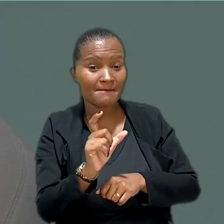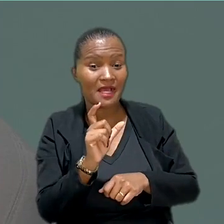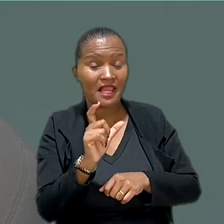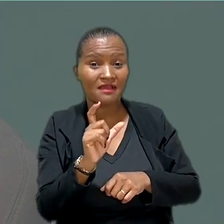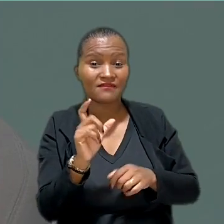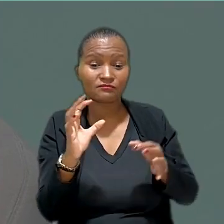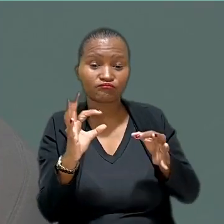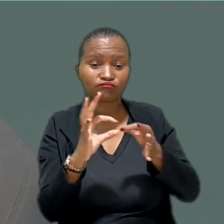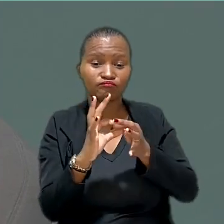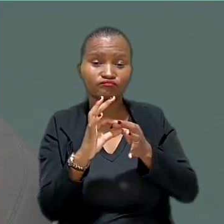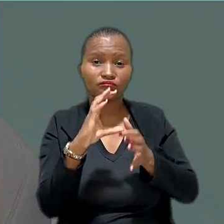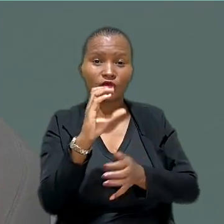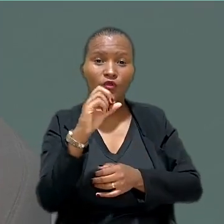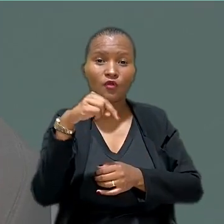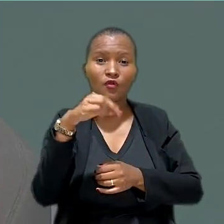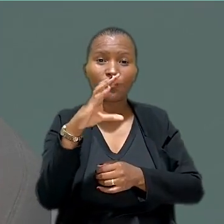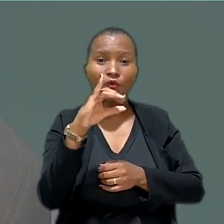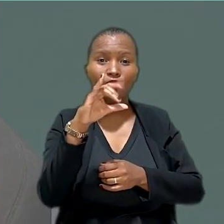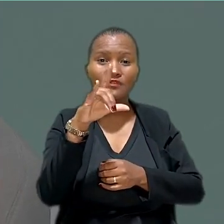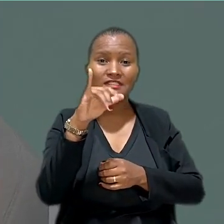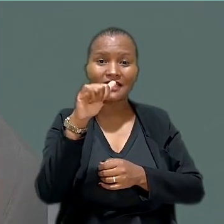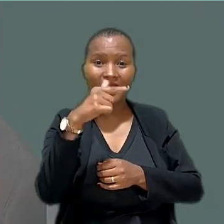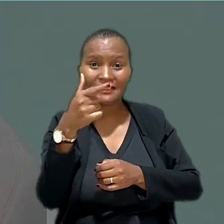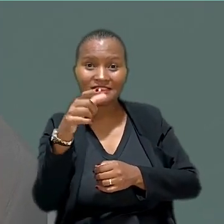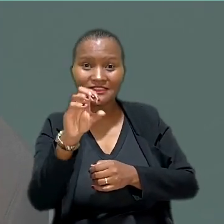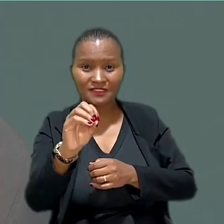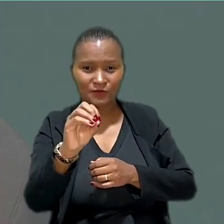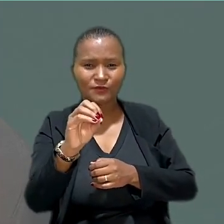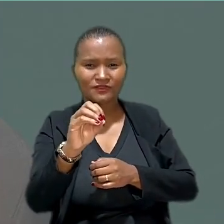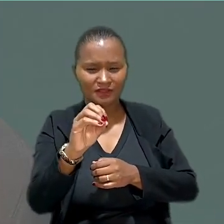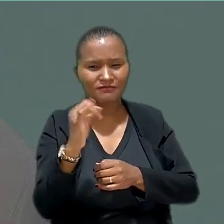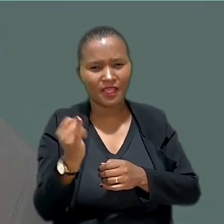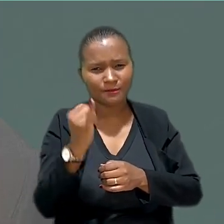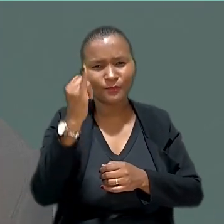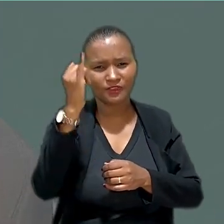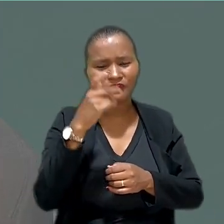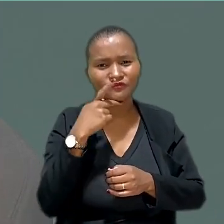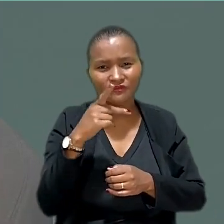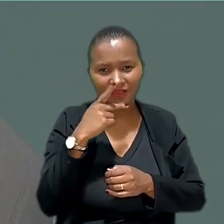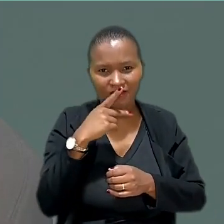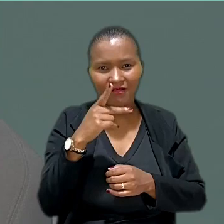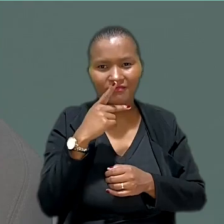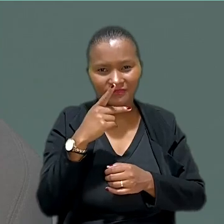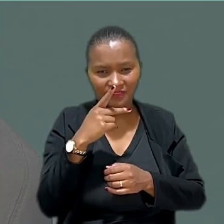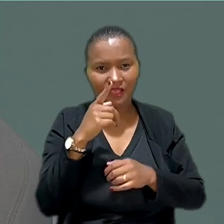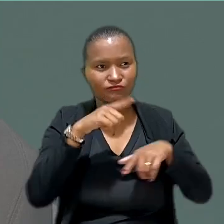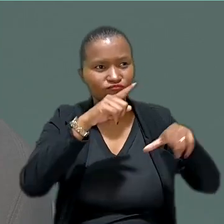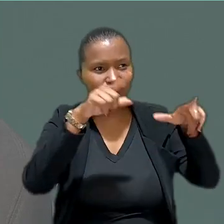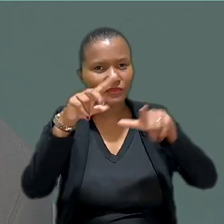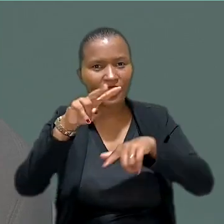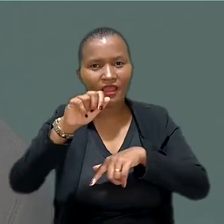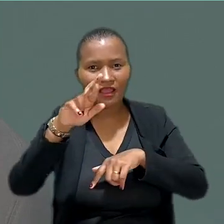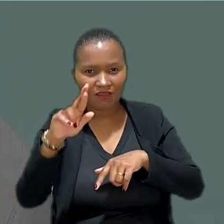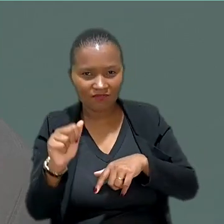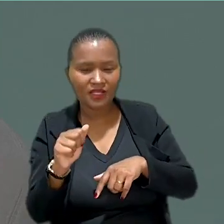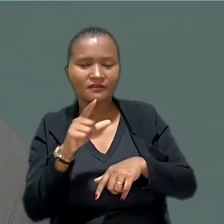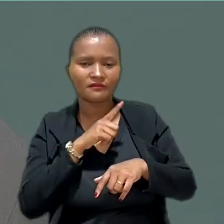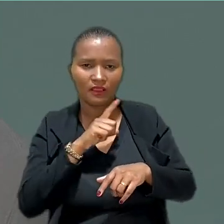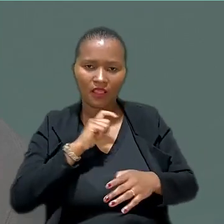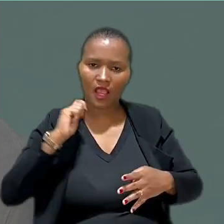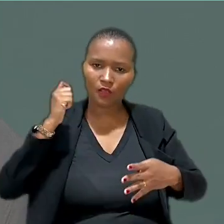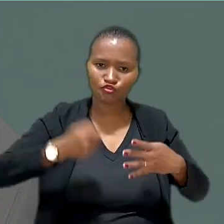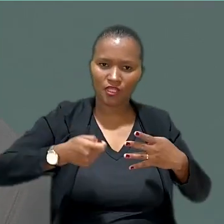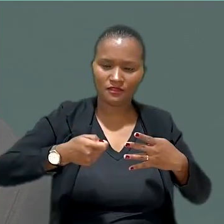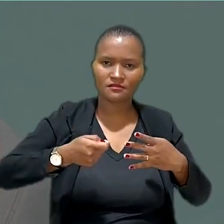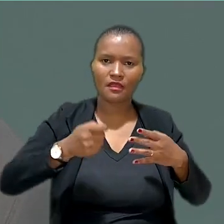é conciliação. E nesse ponto é importante assinalar que as varas disponibilizam pautas de audiência de